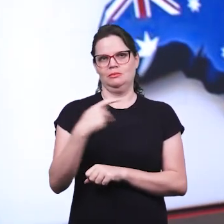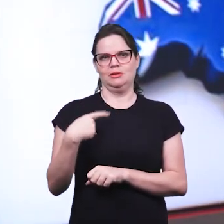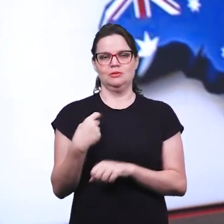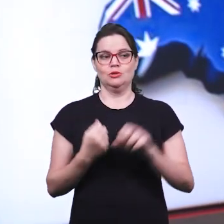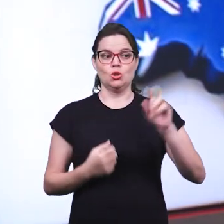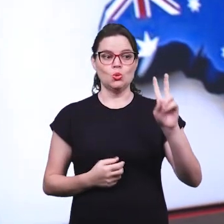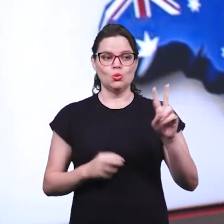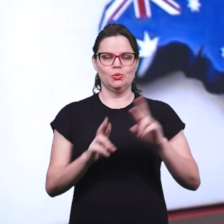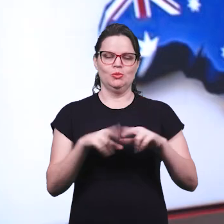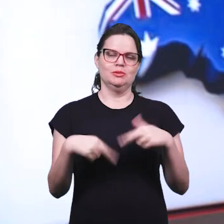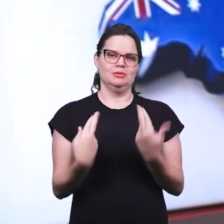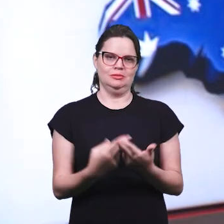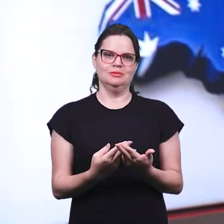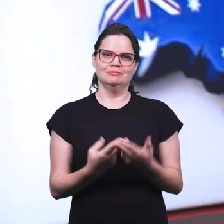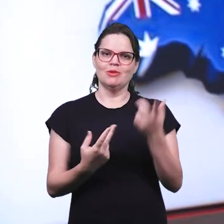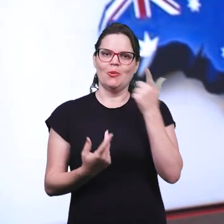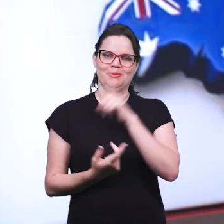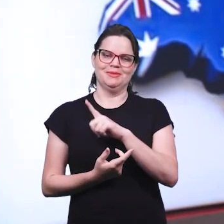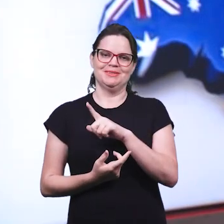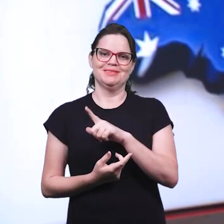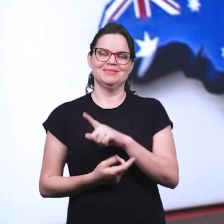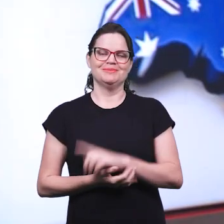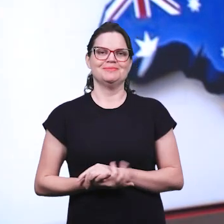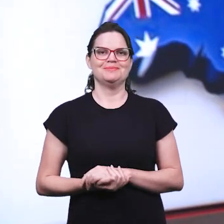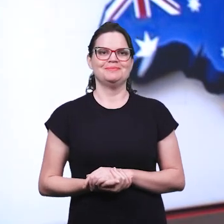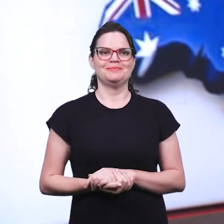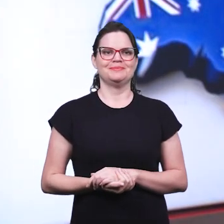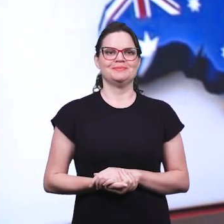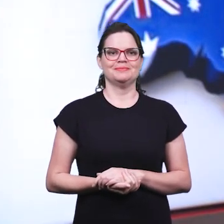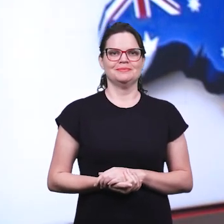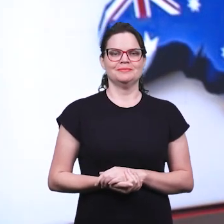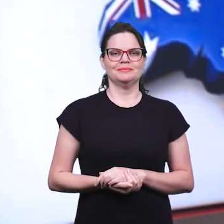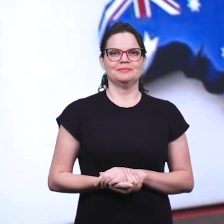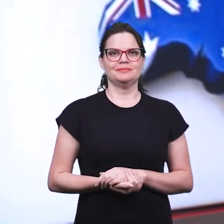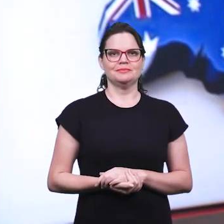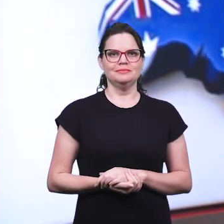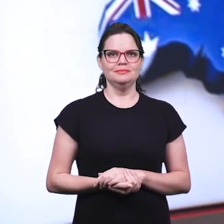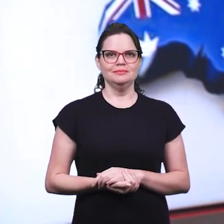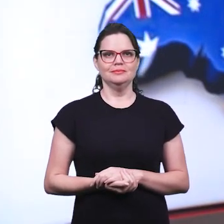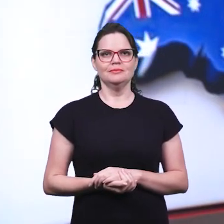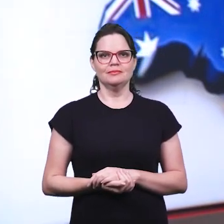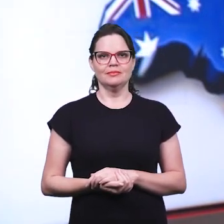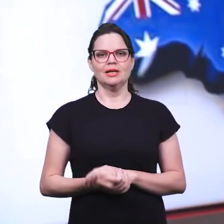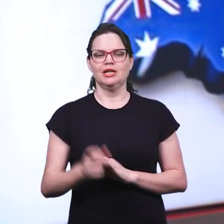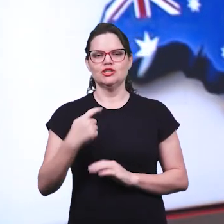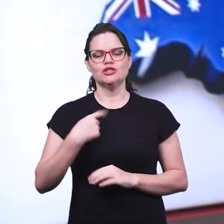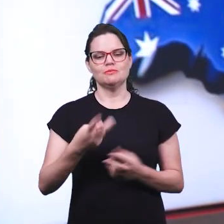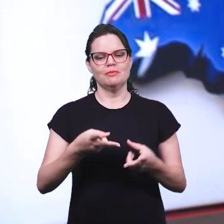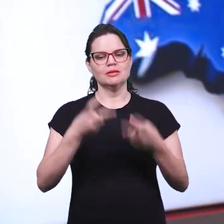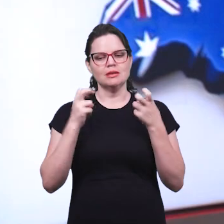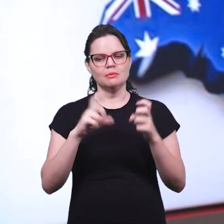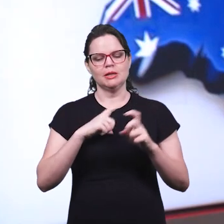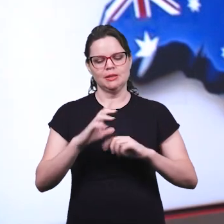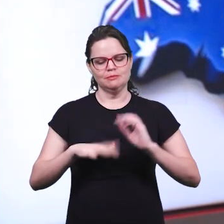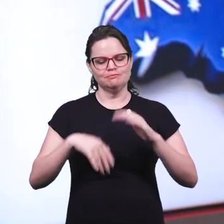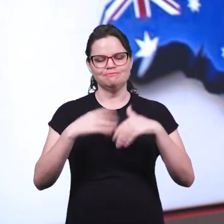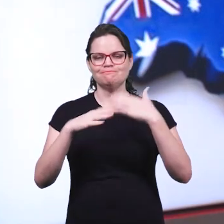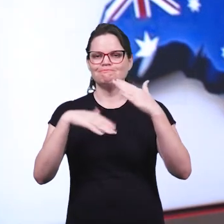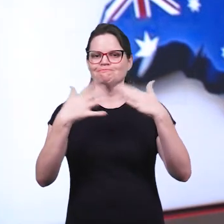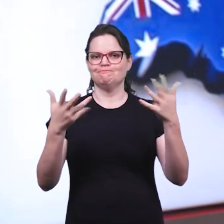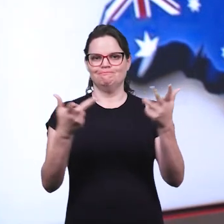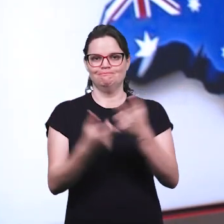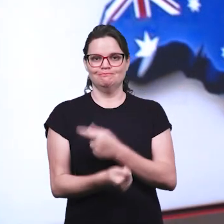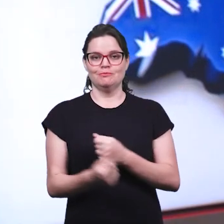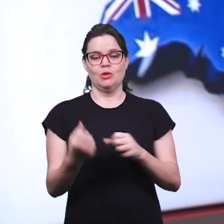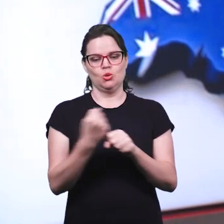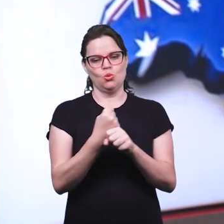reuniões. E a edificação é muito grande. E ao longo do ano